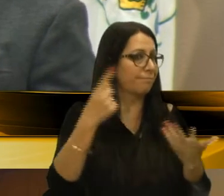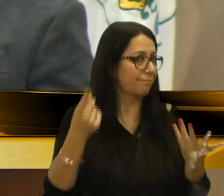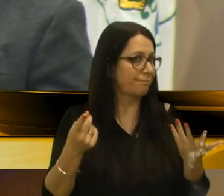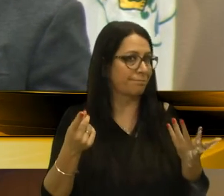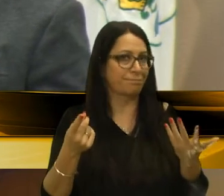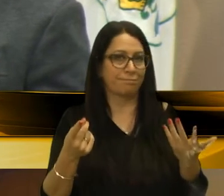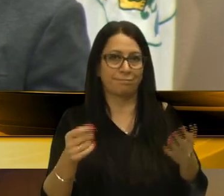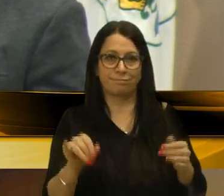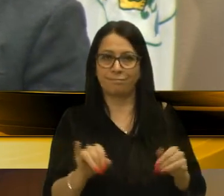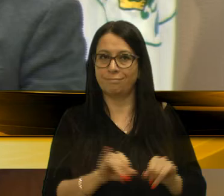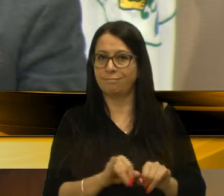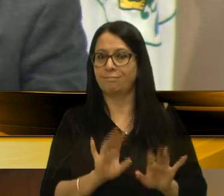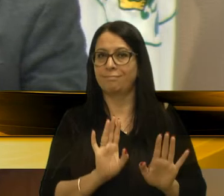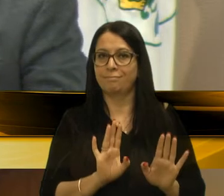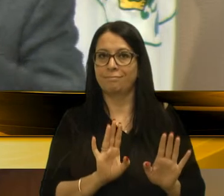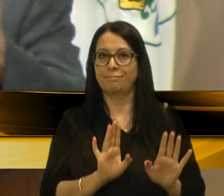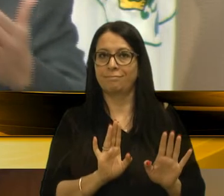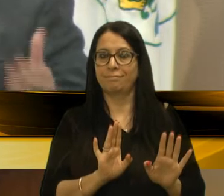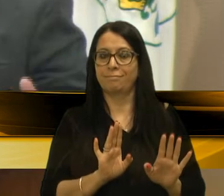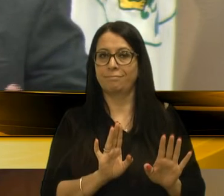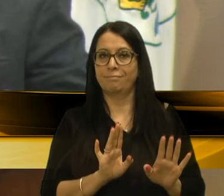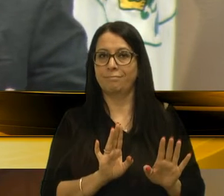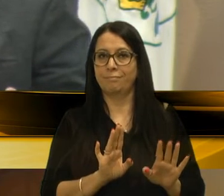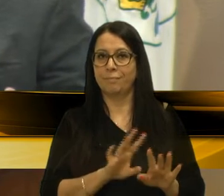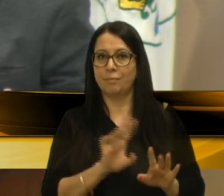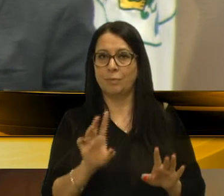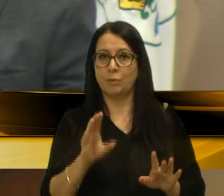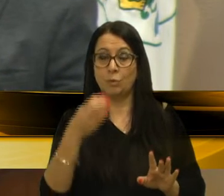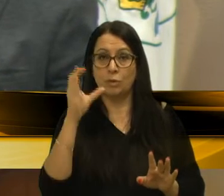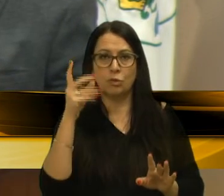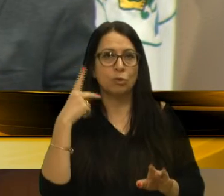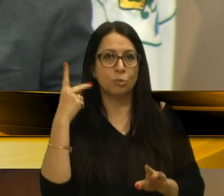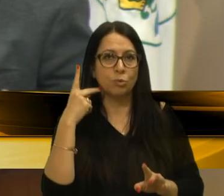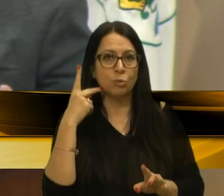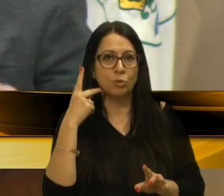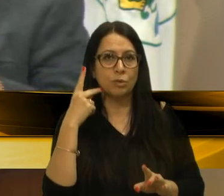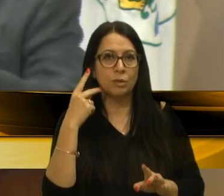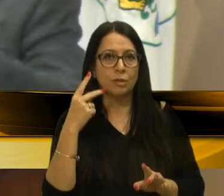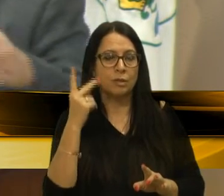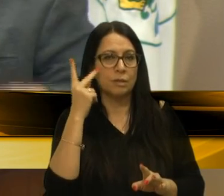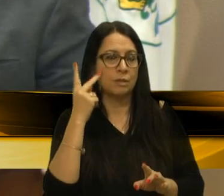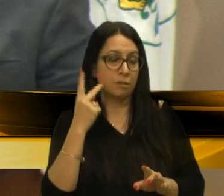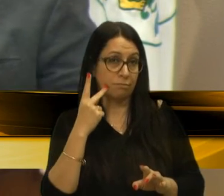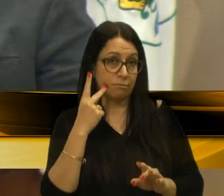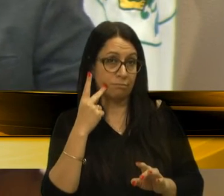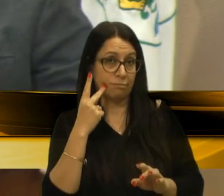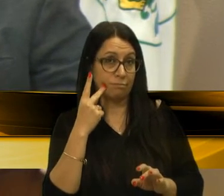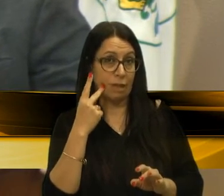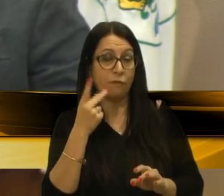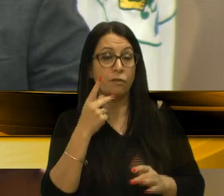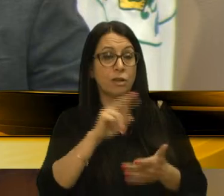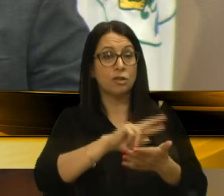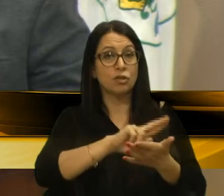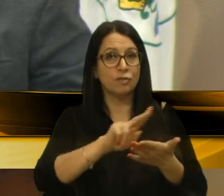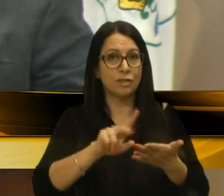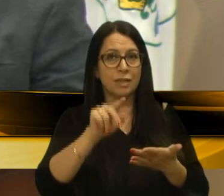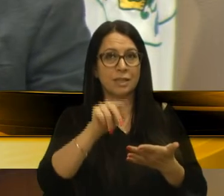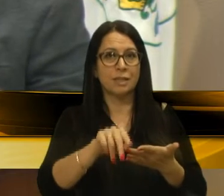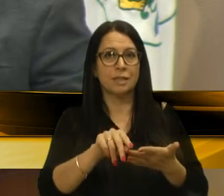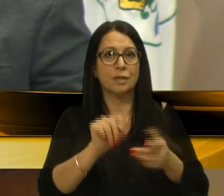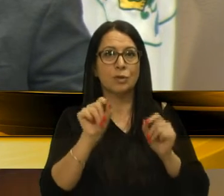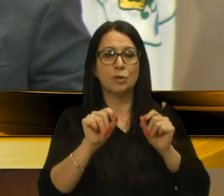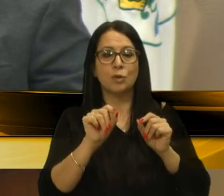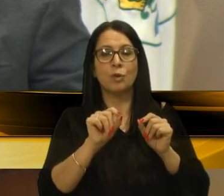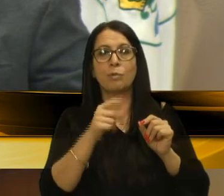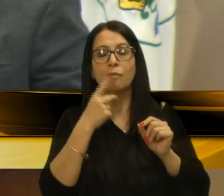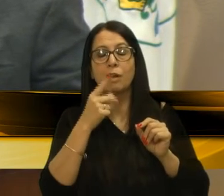bobagem é bobagem grande cientista político vereador renato nunes que ser diversa aqui é sobre os mais